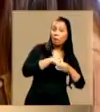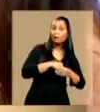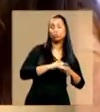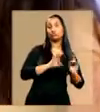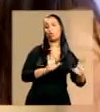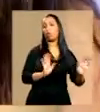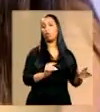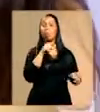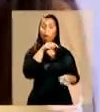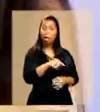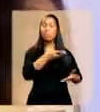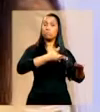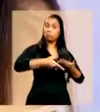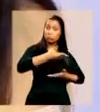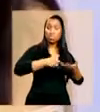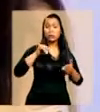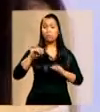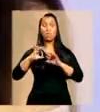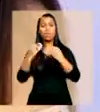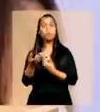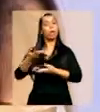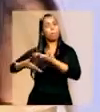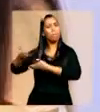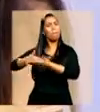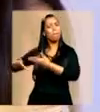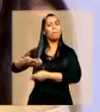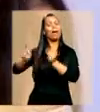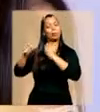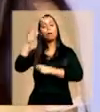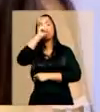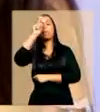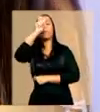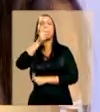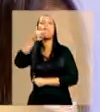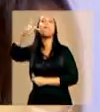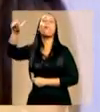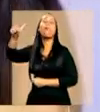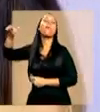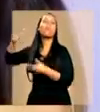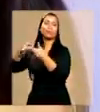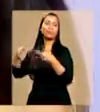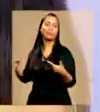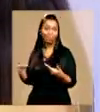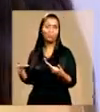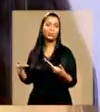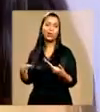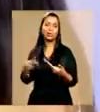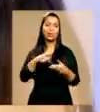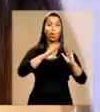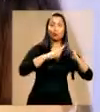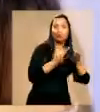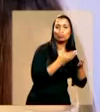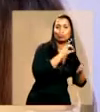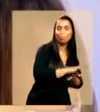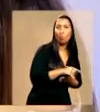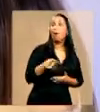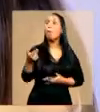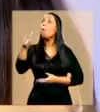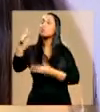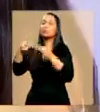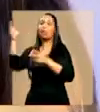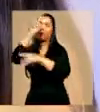de sala de aula. Lá, a interação junto com a família vai fazer com que ele aprenda outras coisas que não o conhecimento